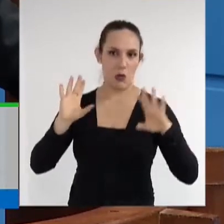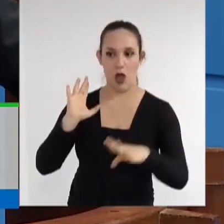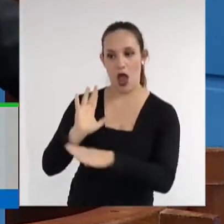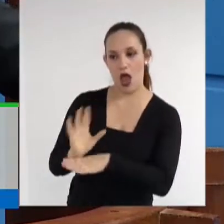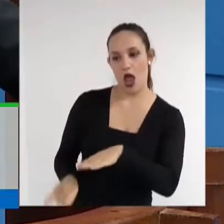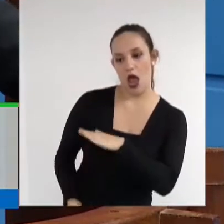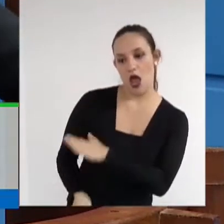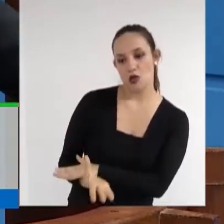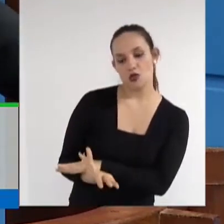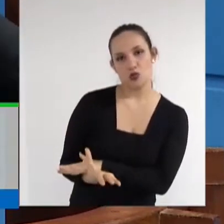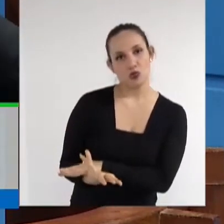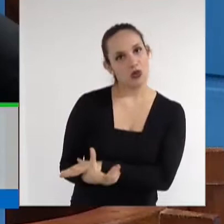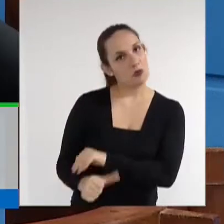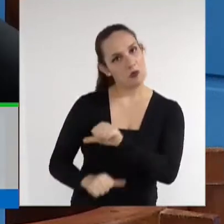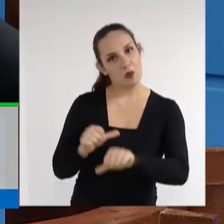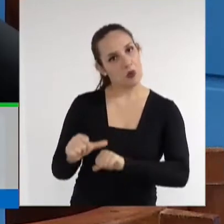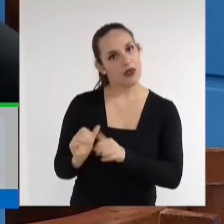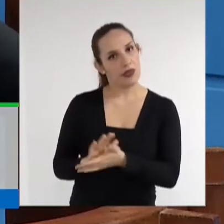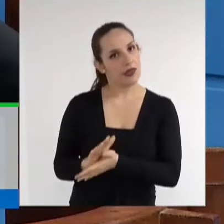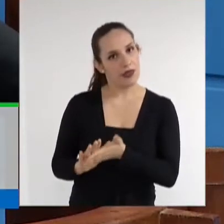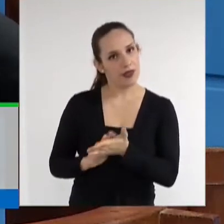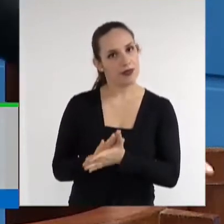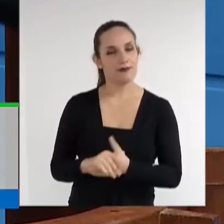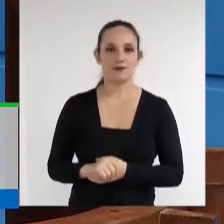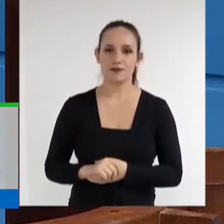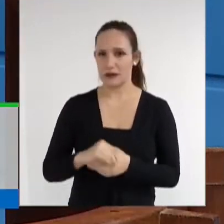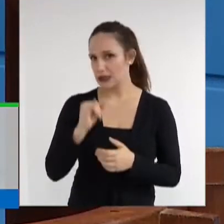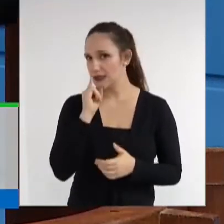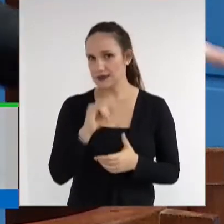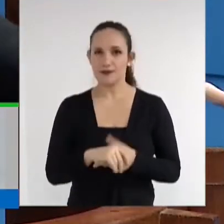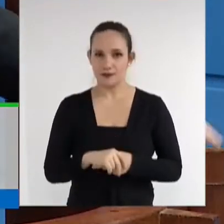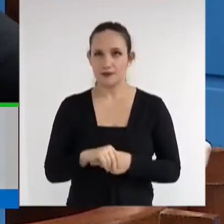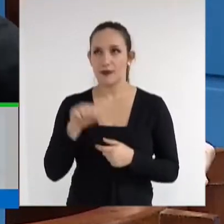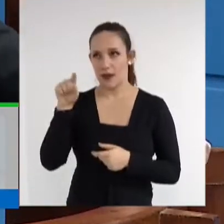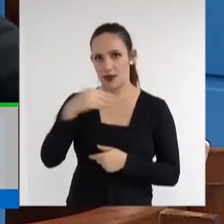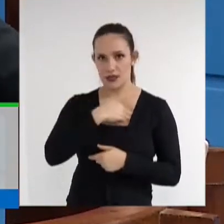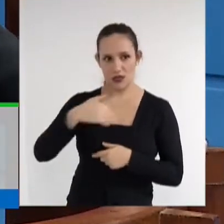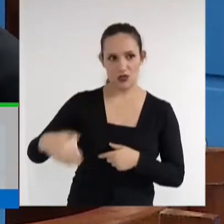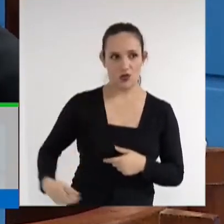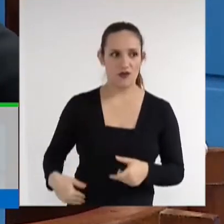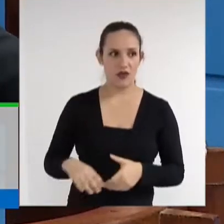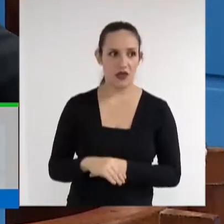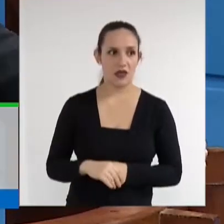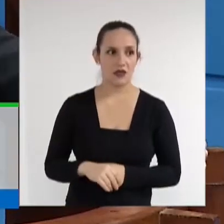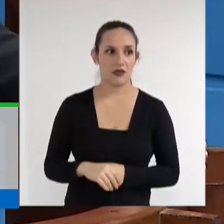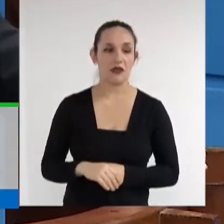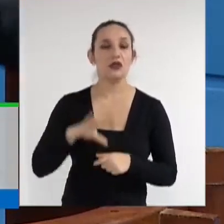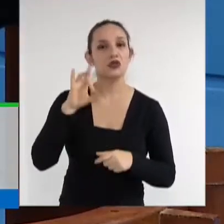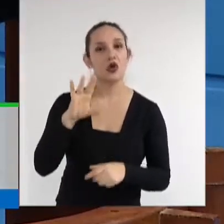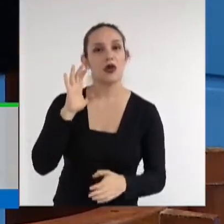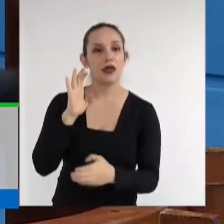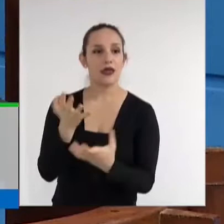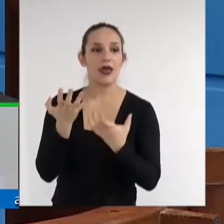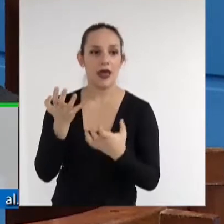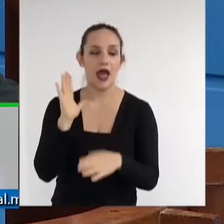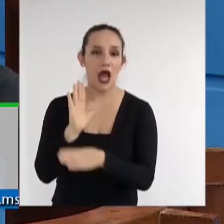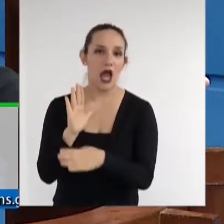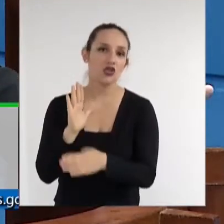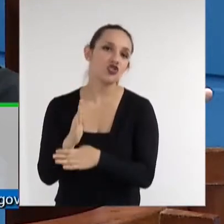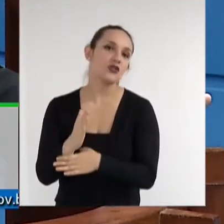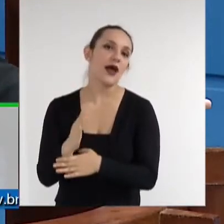Nós não vemos nenhuma proposta da parte desse governo, que é comprometido com os ricos, com os